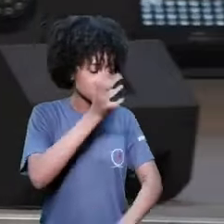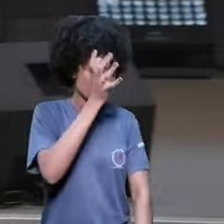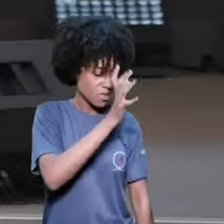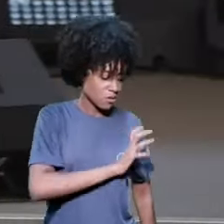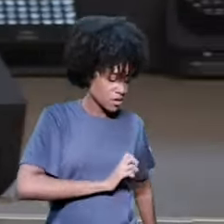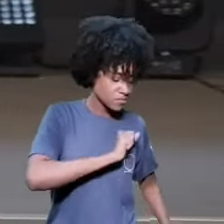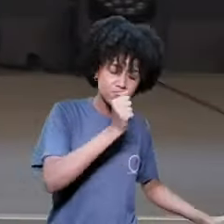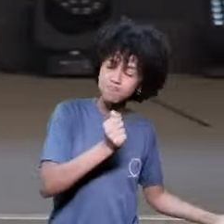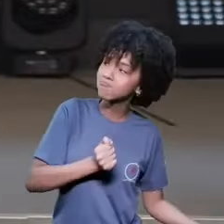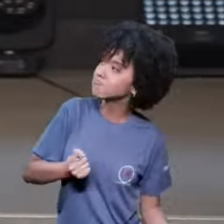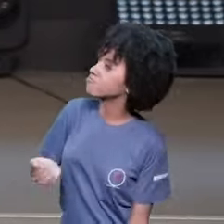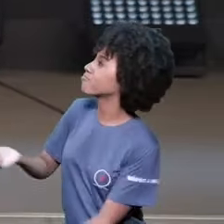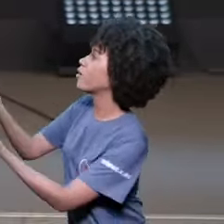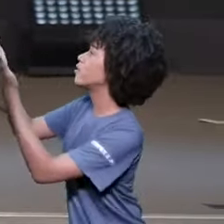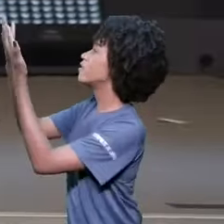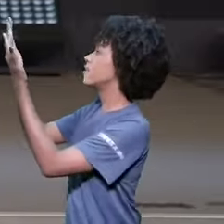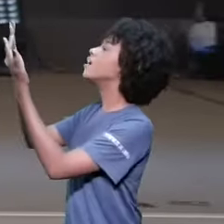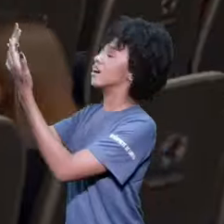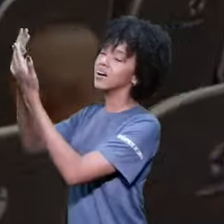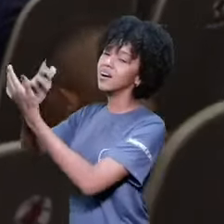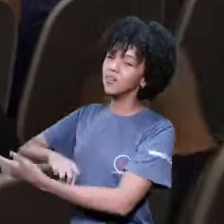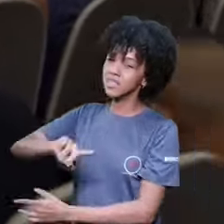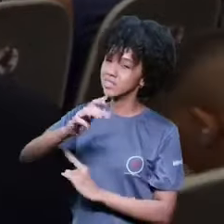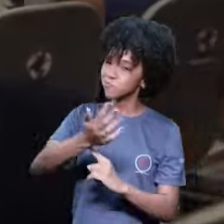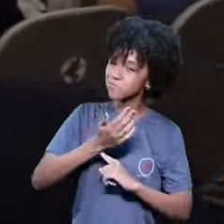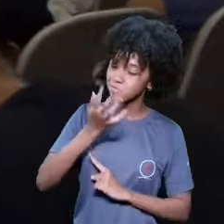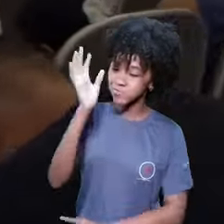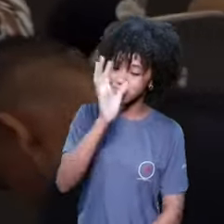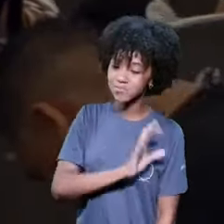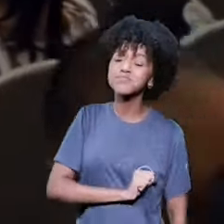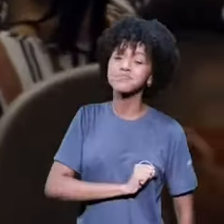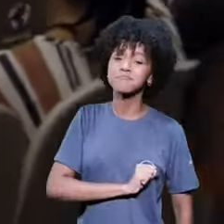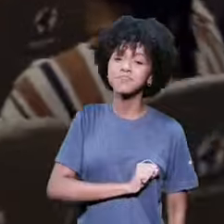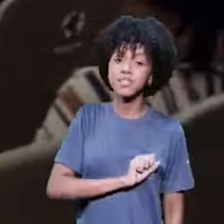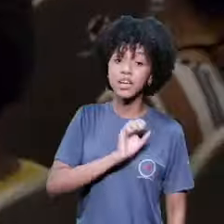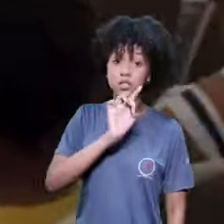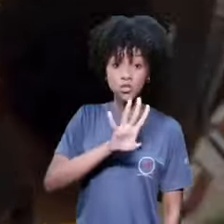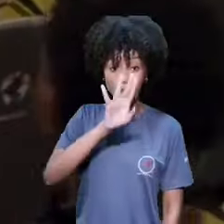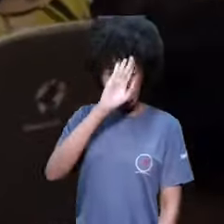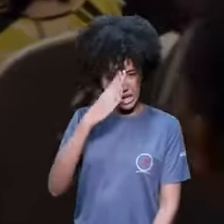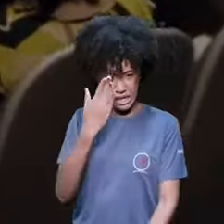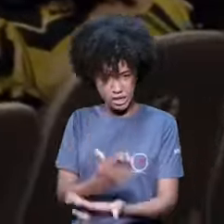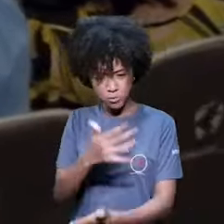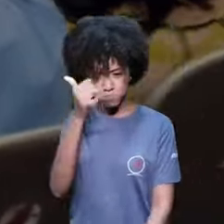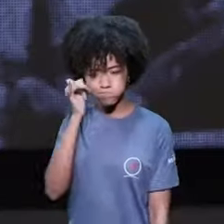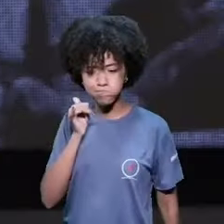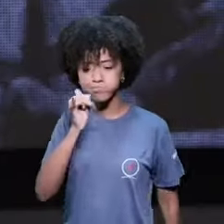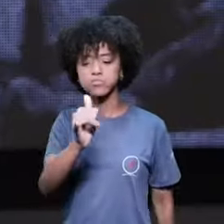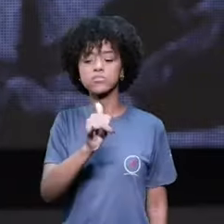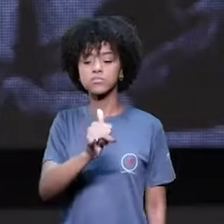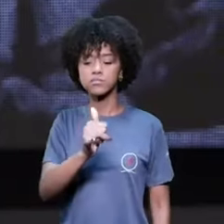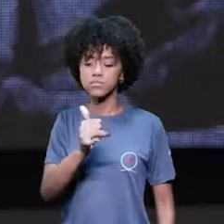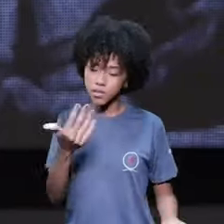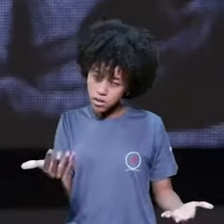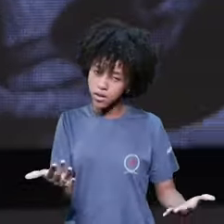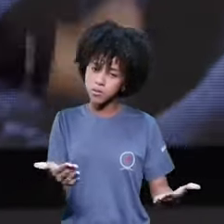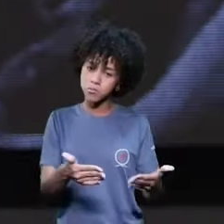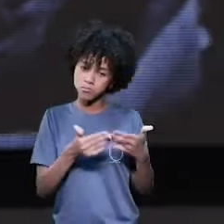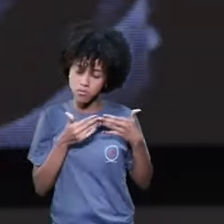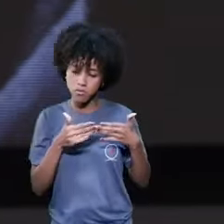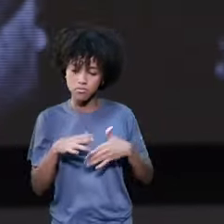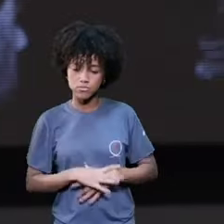adoração para o nosso. Tem alguém para me ajudar a adorar a Ele? Só quem acredita em palavra profética aqui, pelo amor de